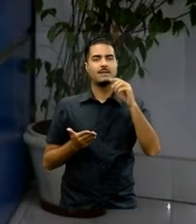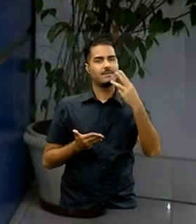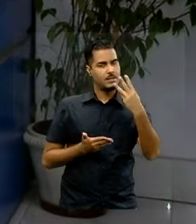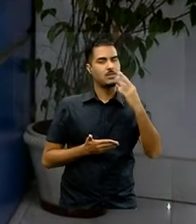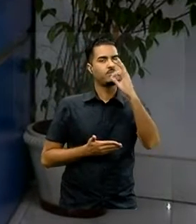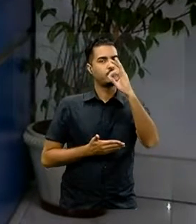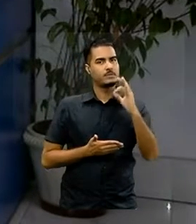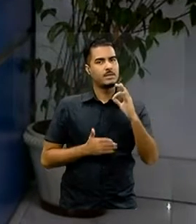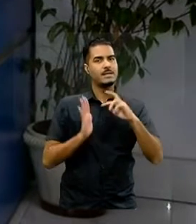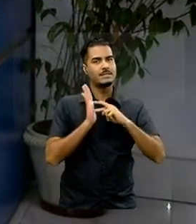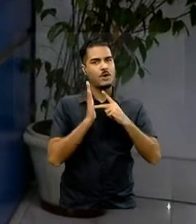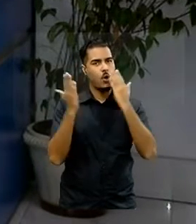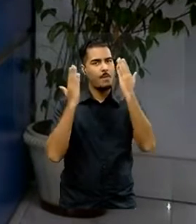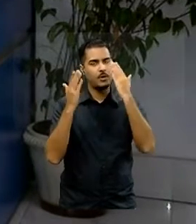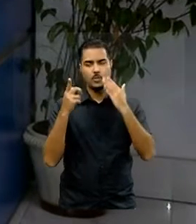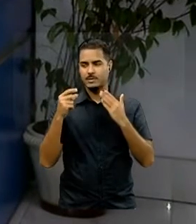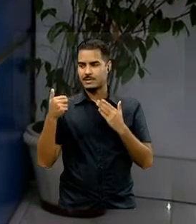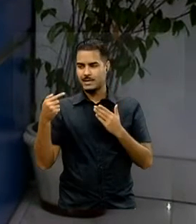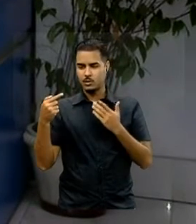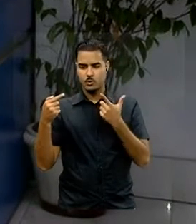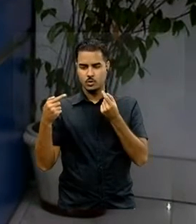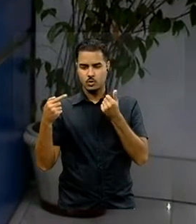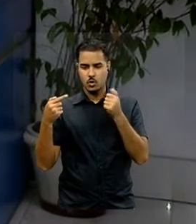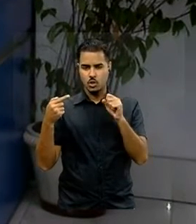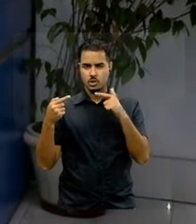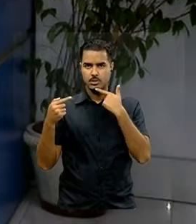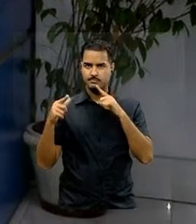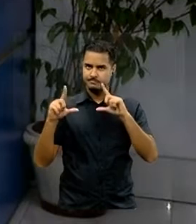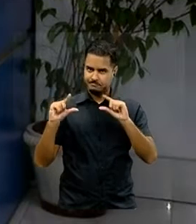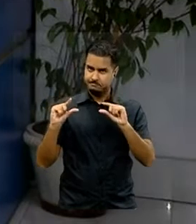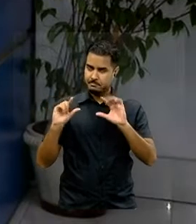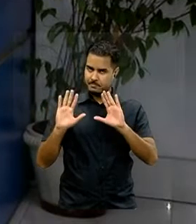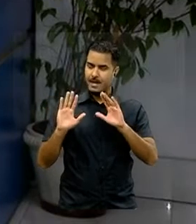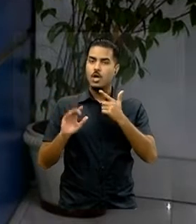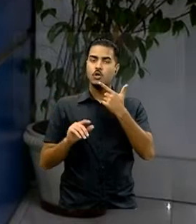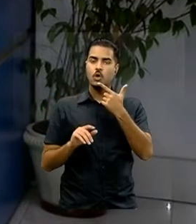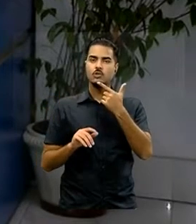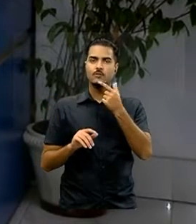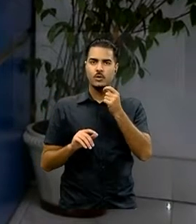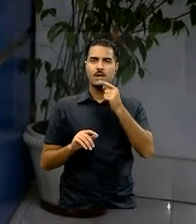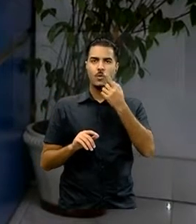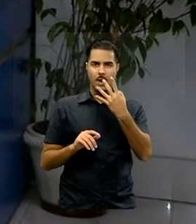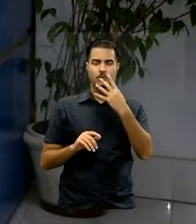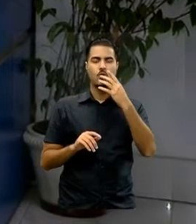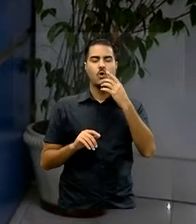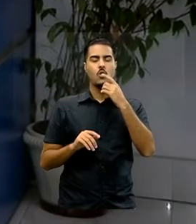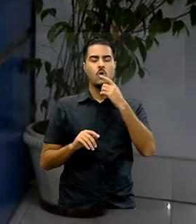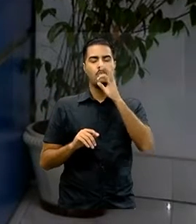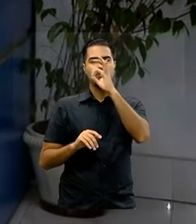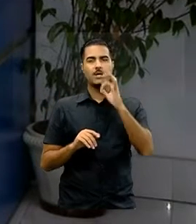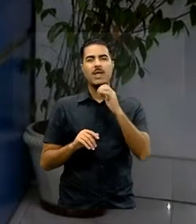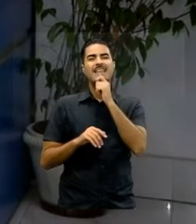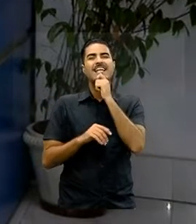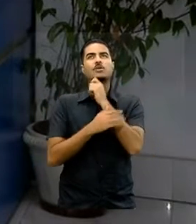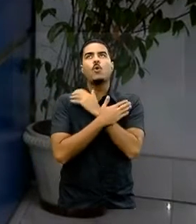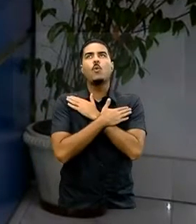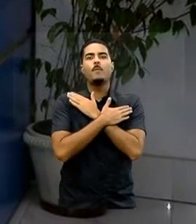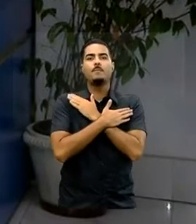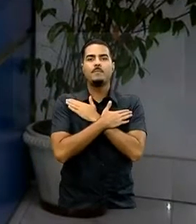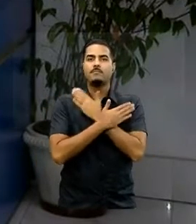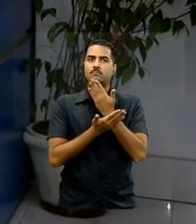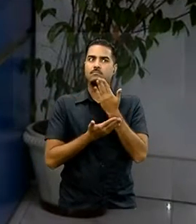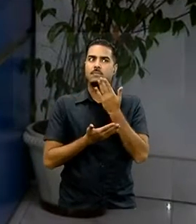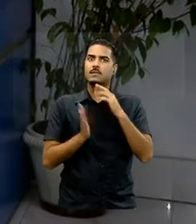comparação 2017-2018. A população desocupada caiu 2,4% no último trimestre do ano, ou seja,